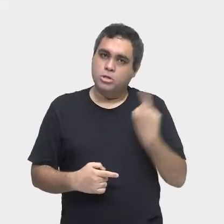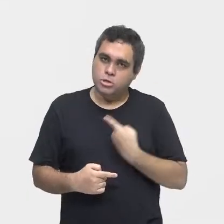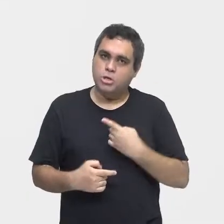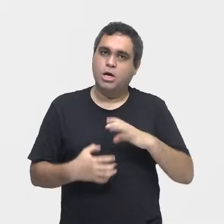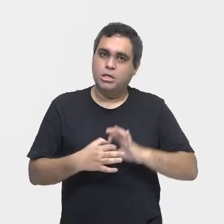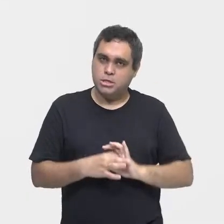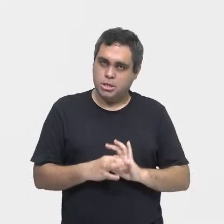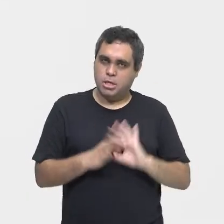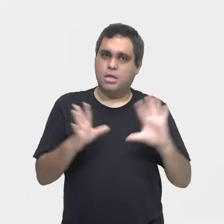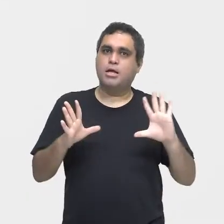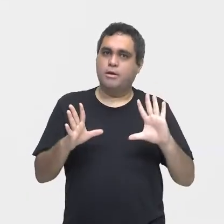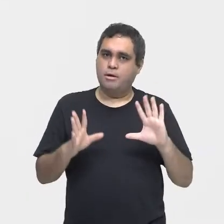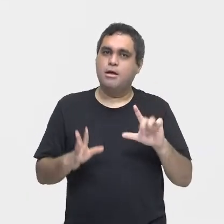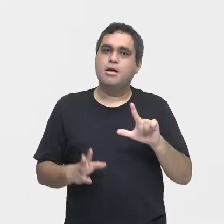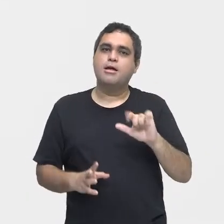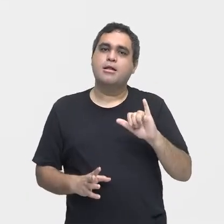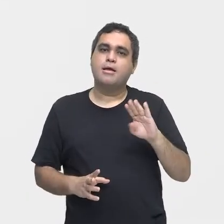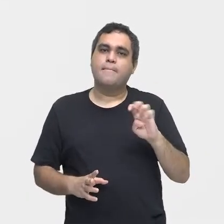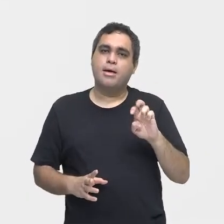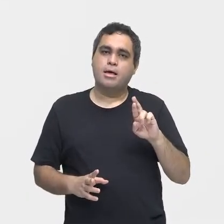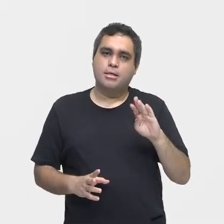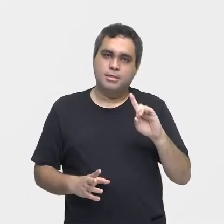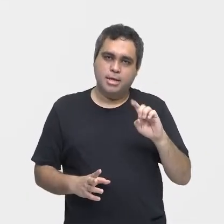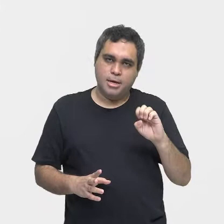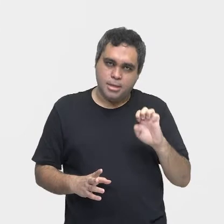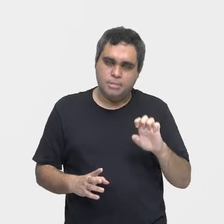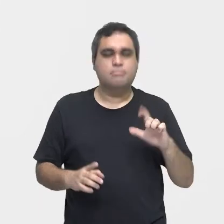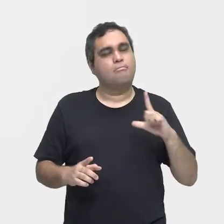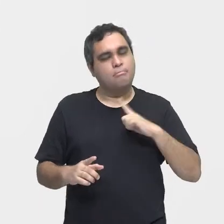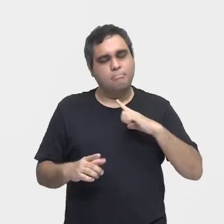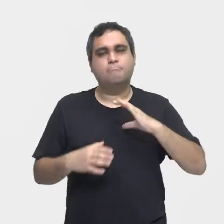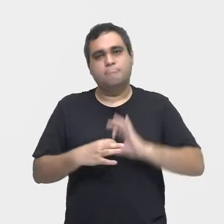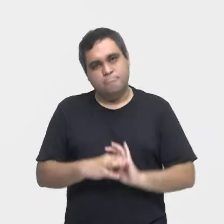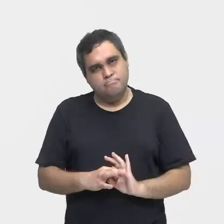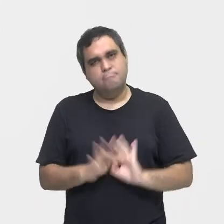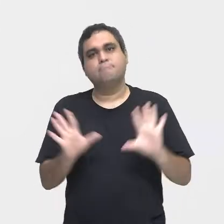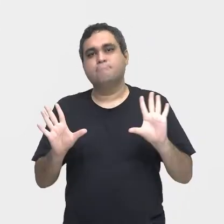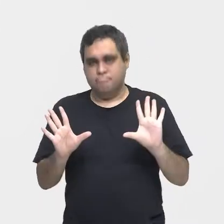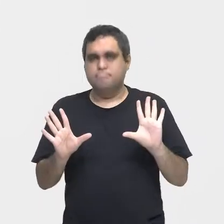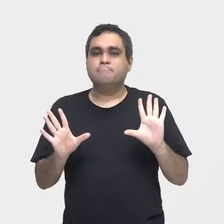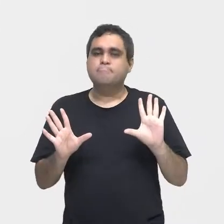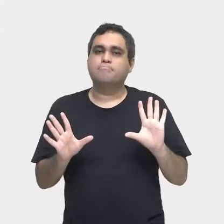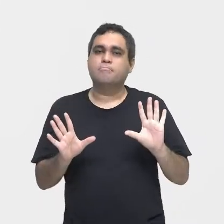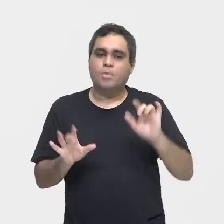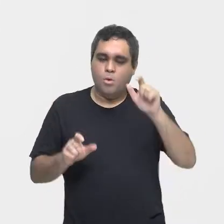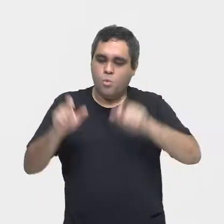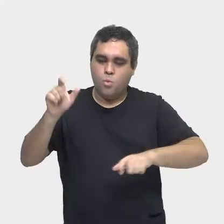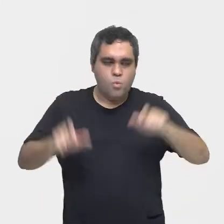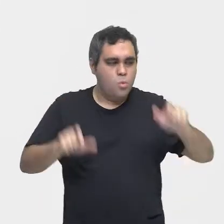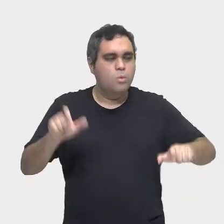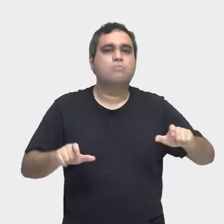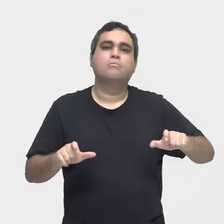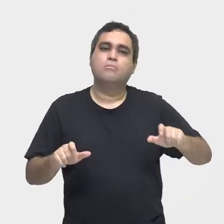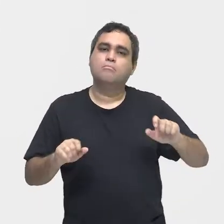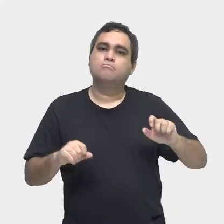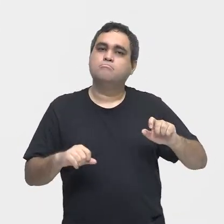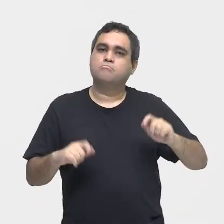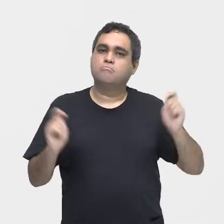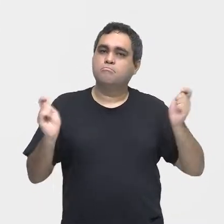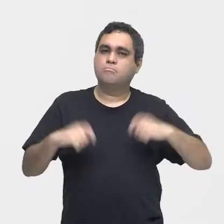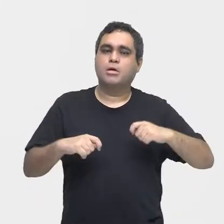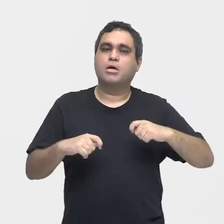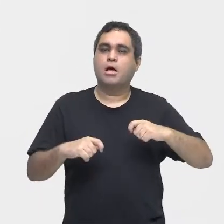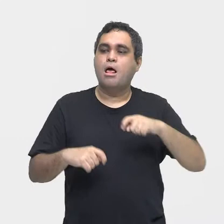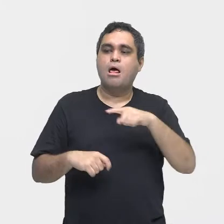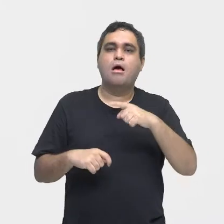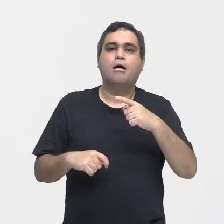é isso? Existe uma liberdade humana. Nós somos dotados dessa liberdade humana. O homem tem a possibilidade de escolher o seu caminho.